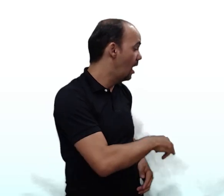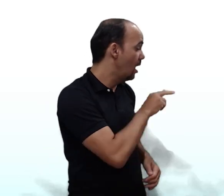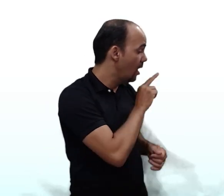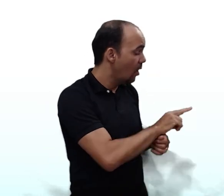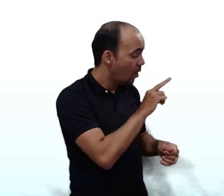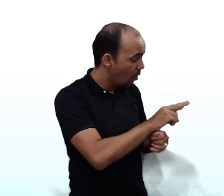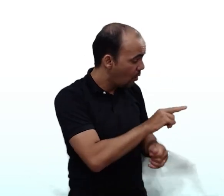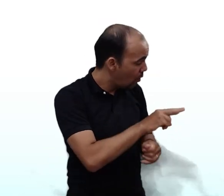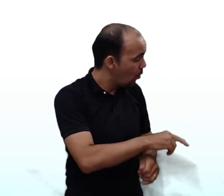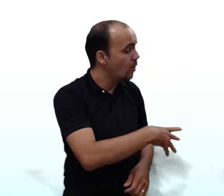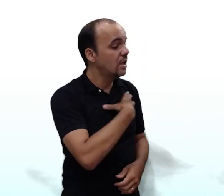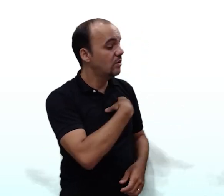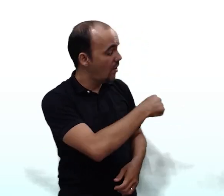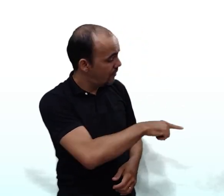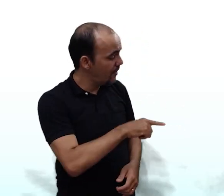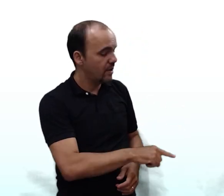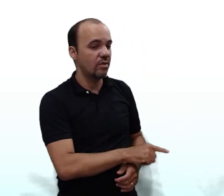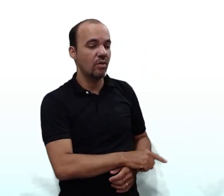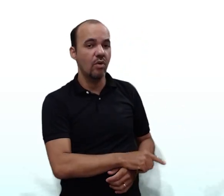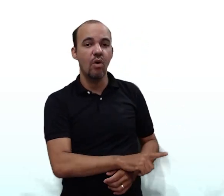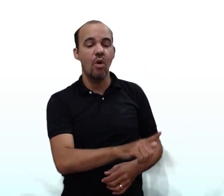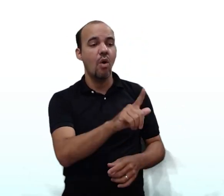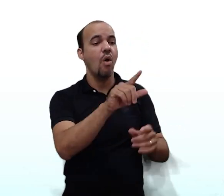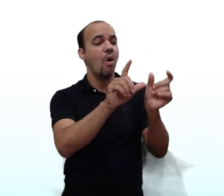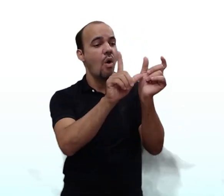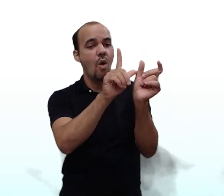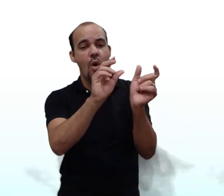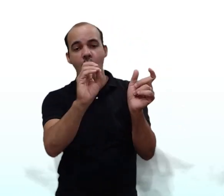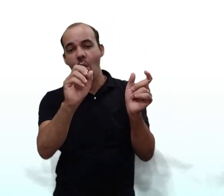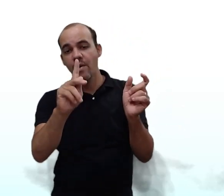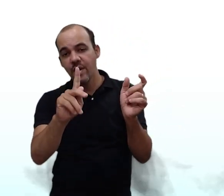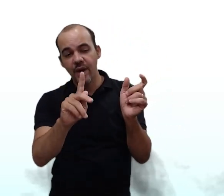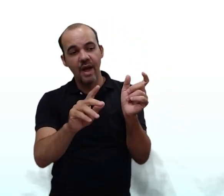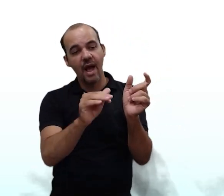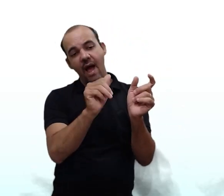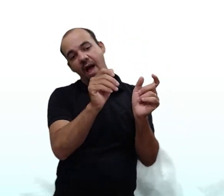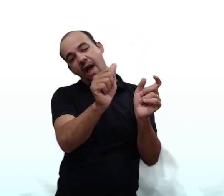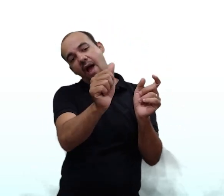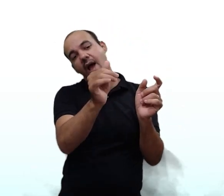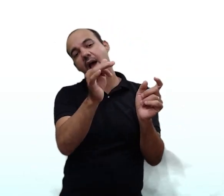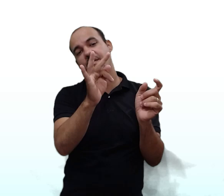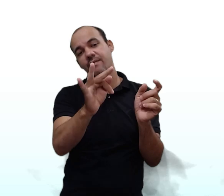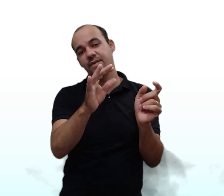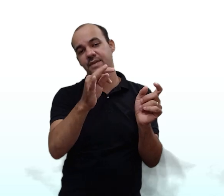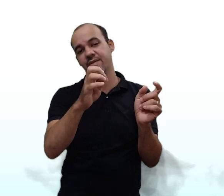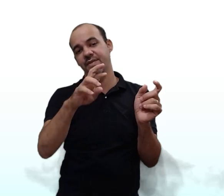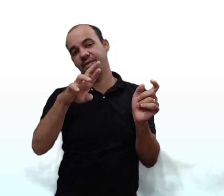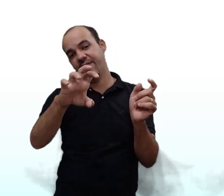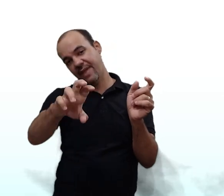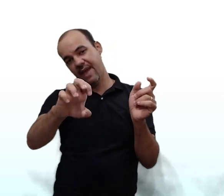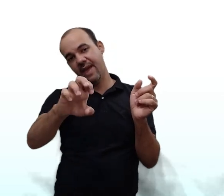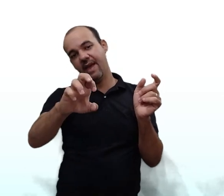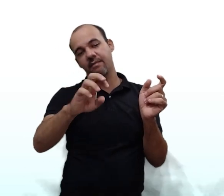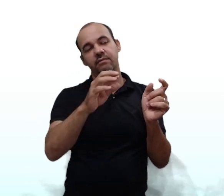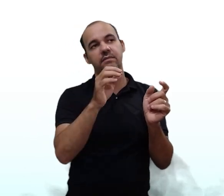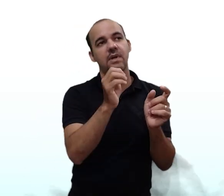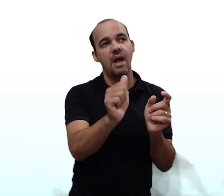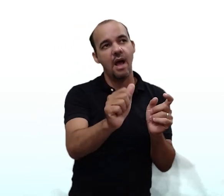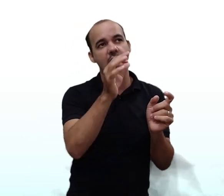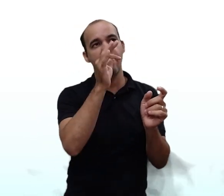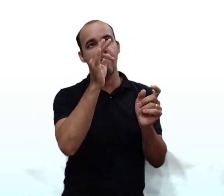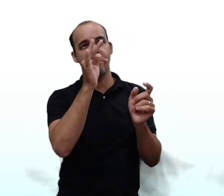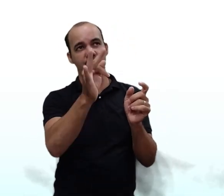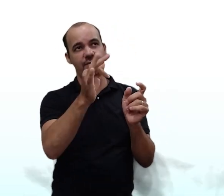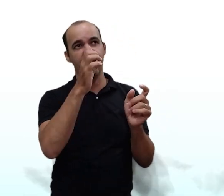favor, look after your brother. Look after your brother. Toma conta do teu irmão, cuida dele, tá?